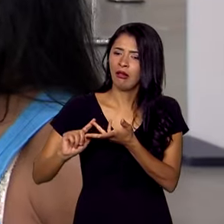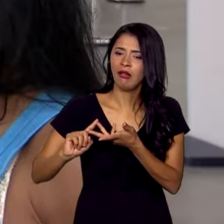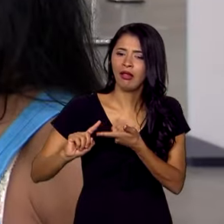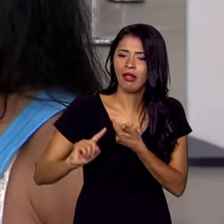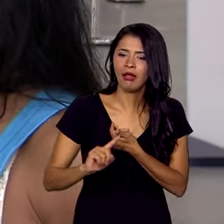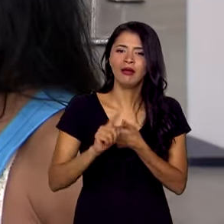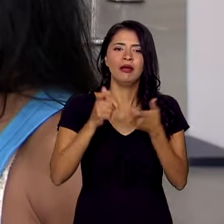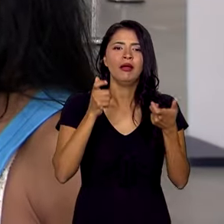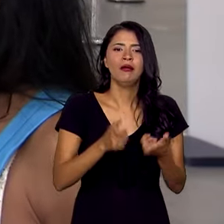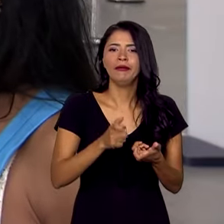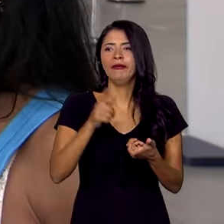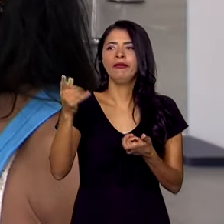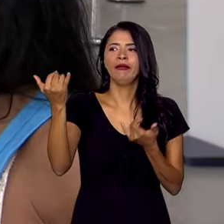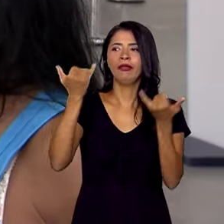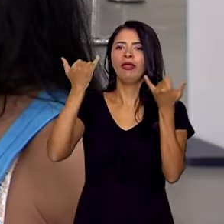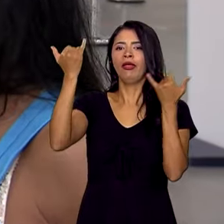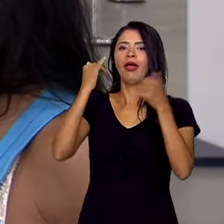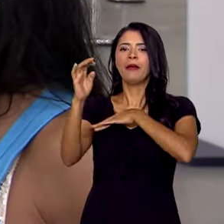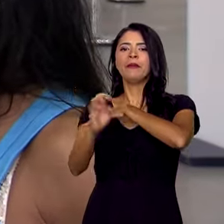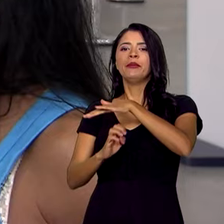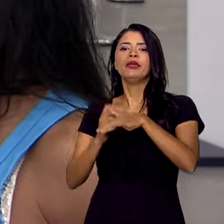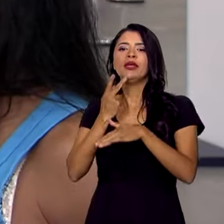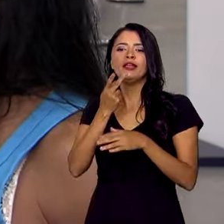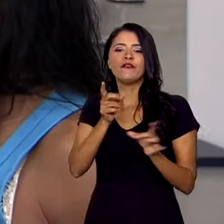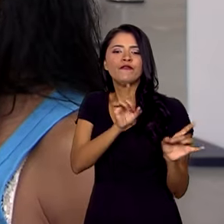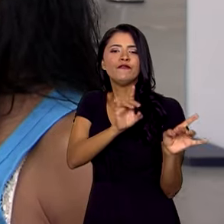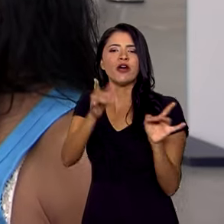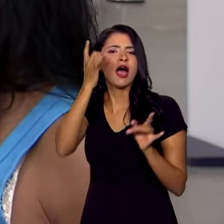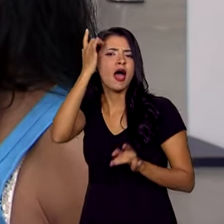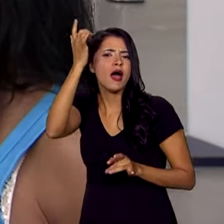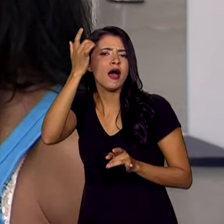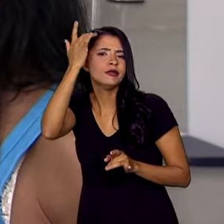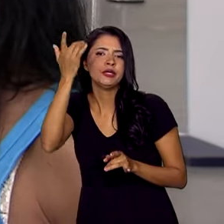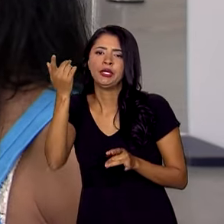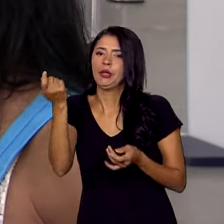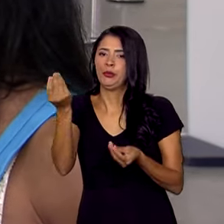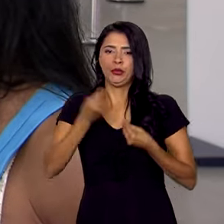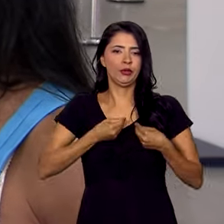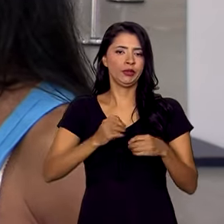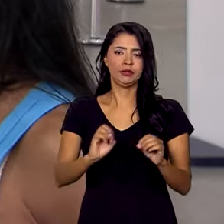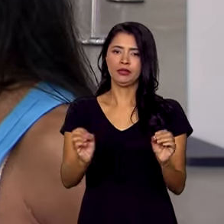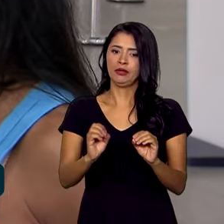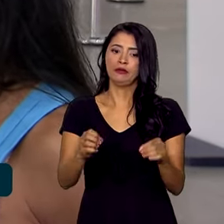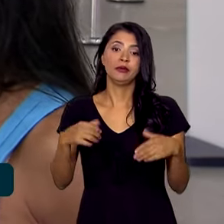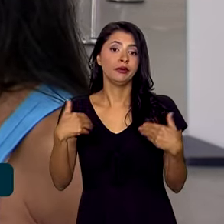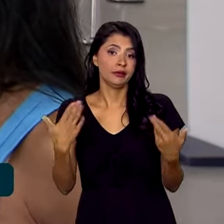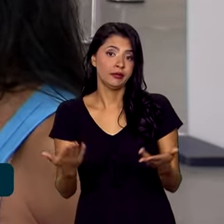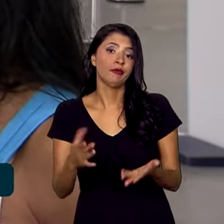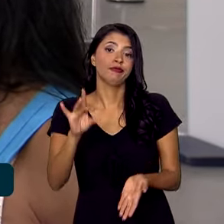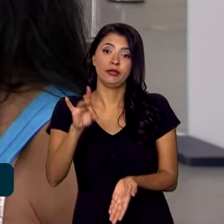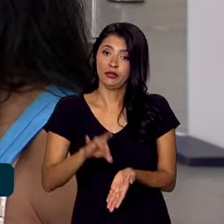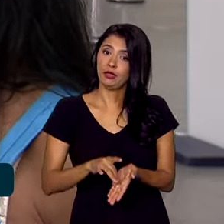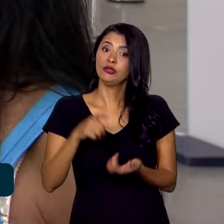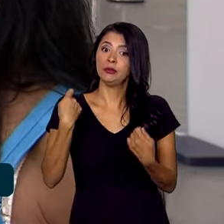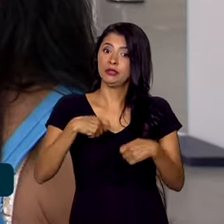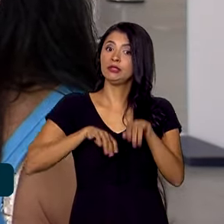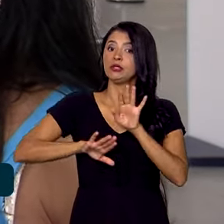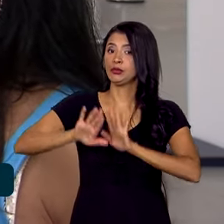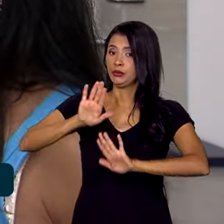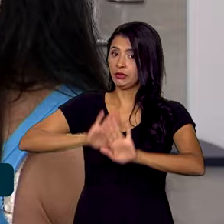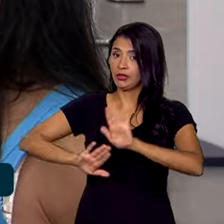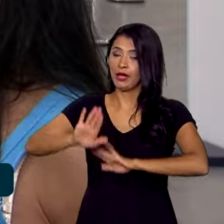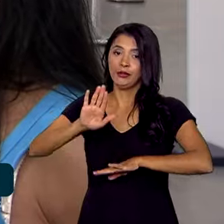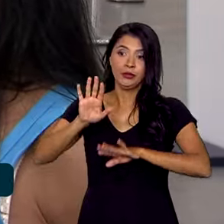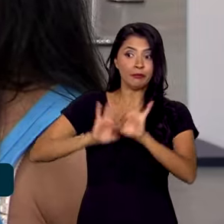cair no conto dessas empresas que vende facilidade aí e depois não entrega, né? Então, de fato, é ter muito cuidado